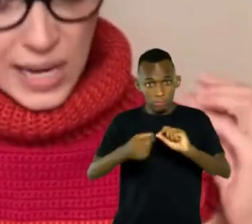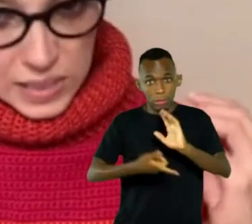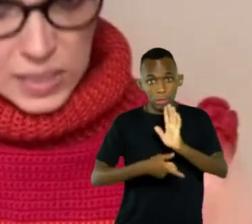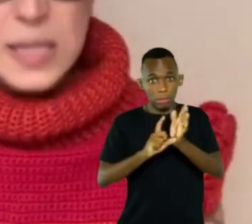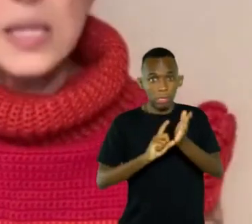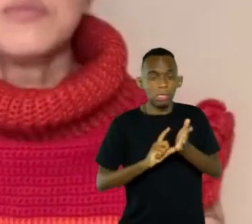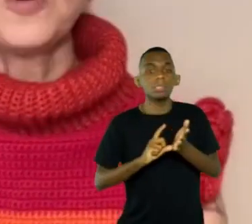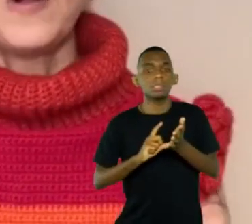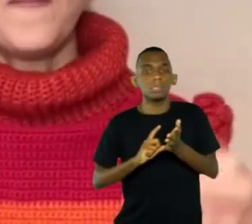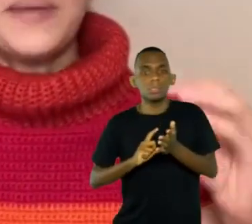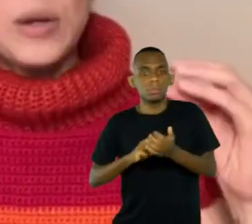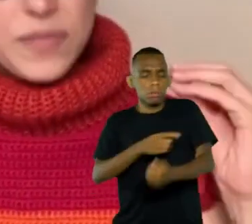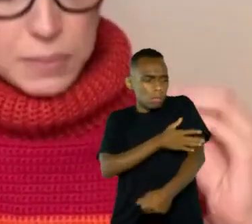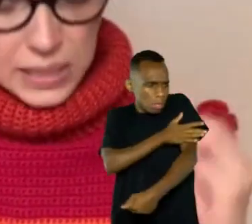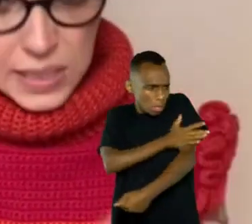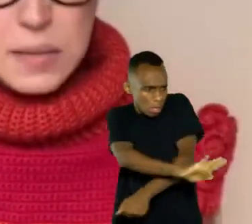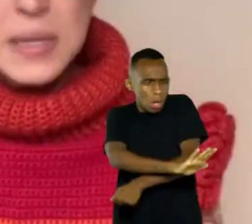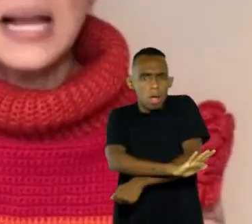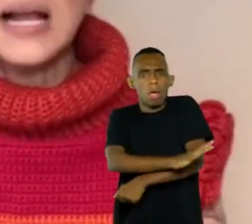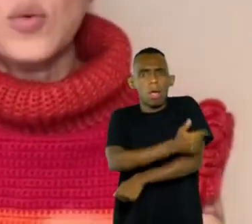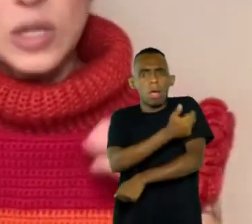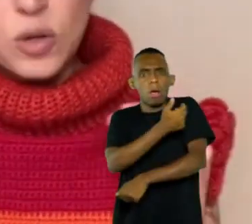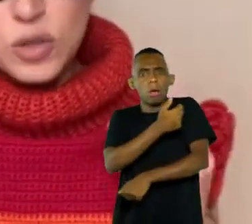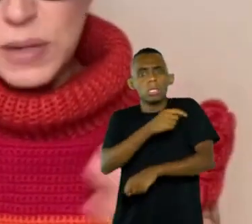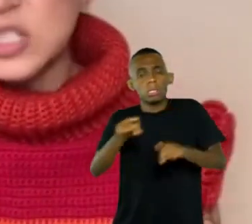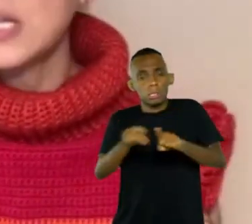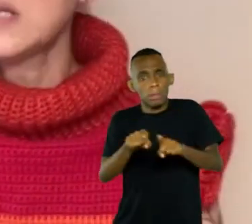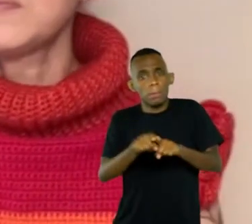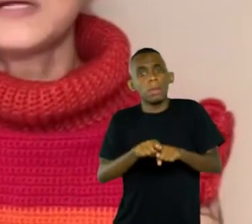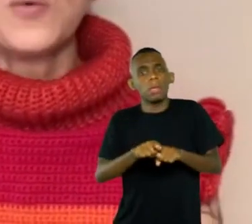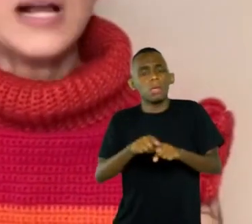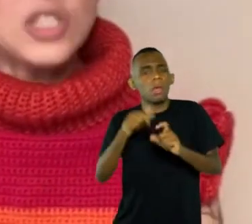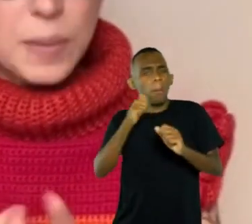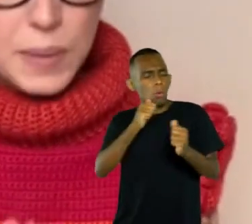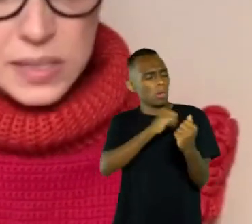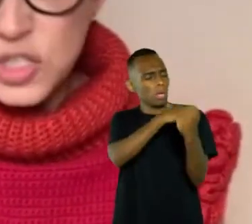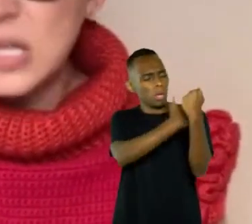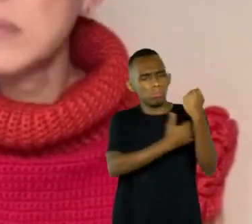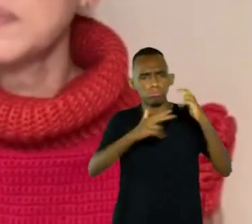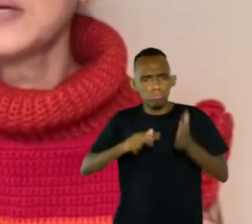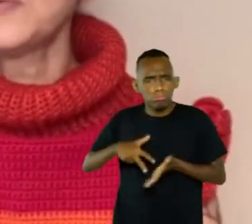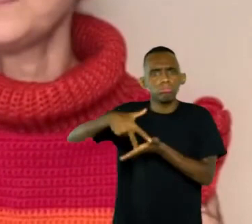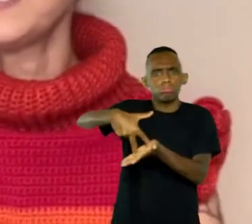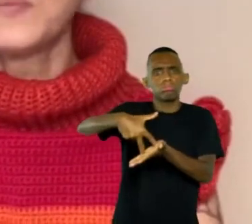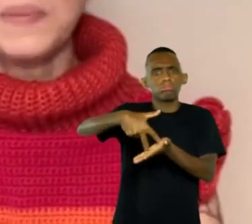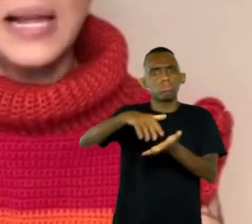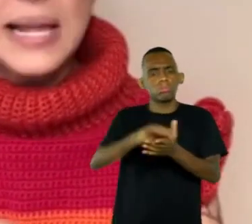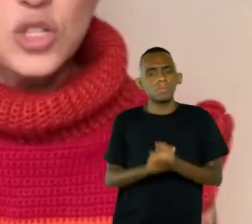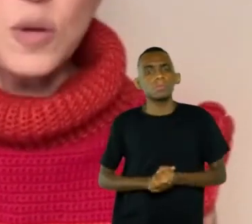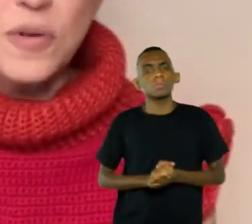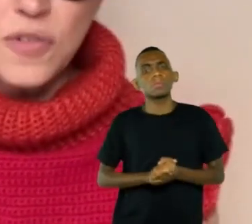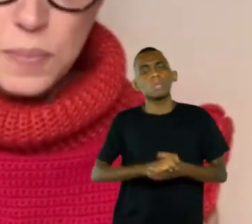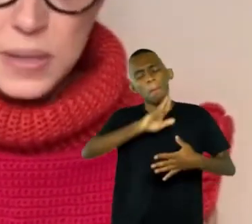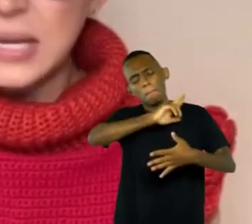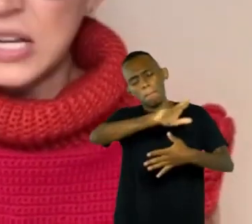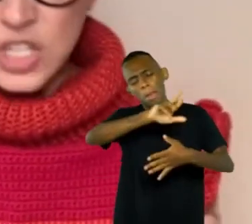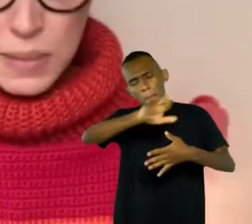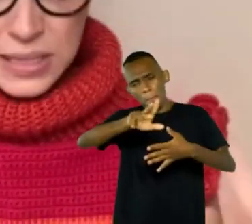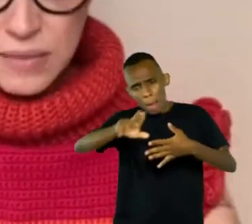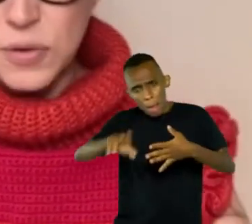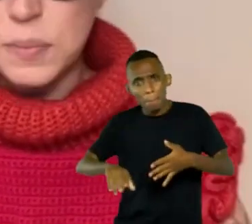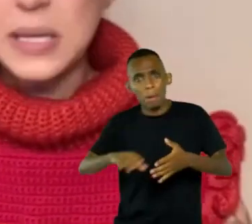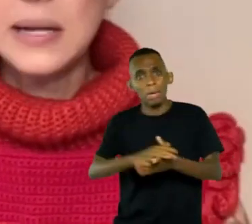pelo antirracismo, pelo feminismo, né, a luta contra o machismo, pelo anticapacitismo, pela